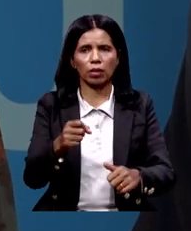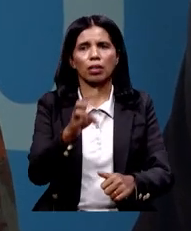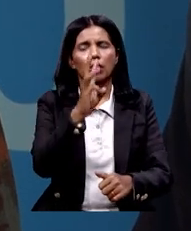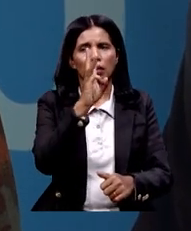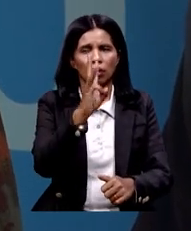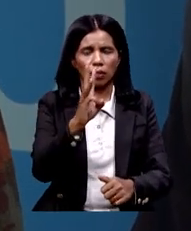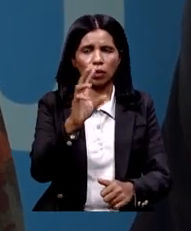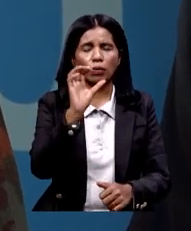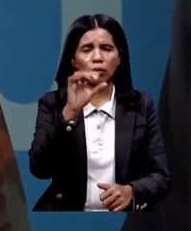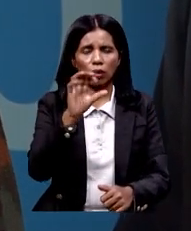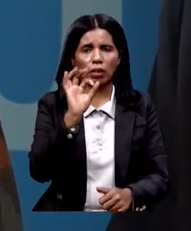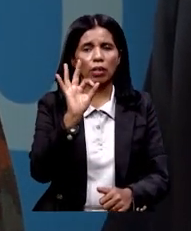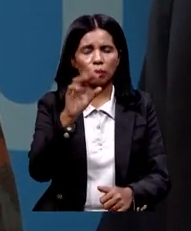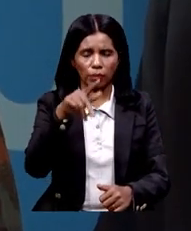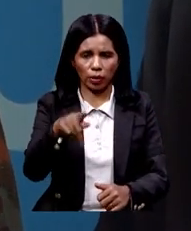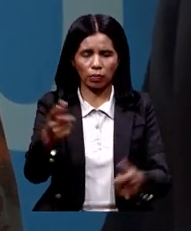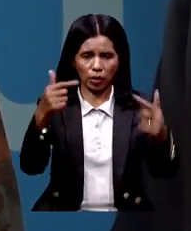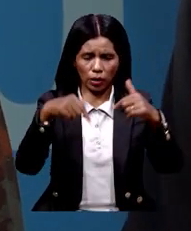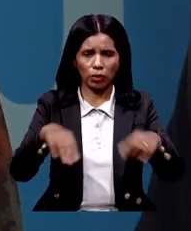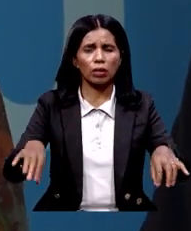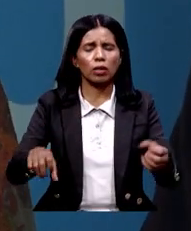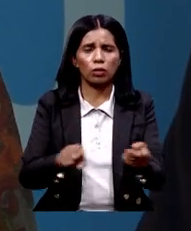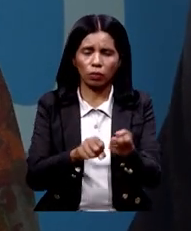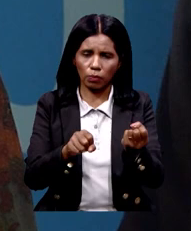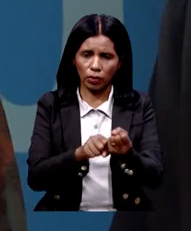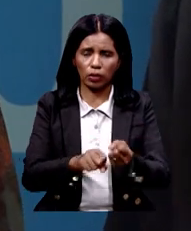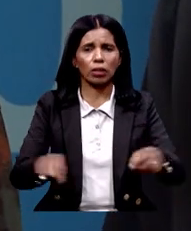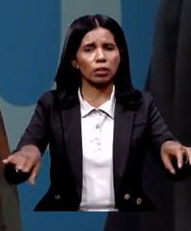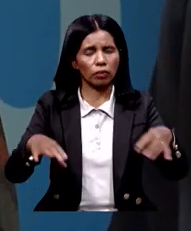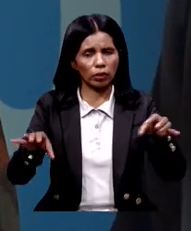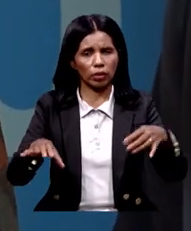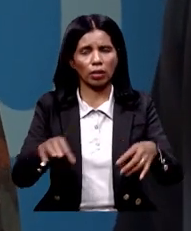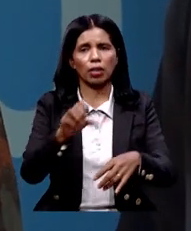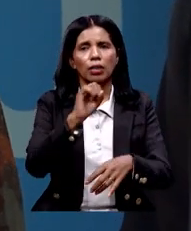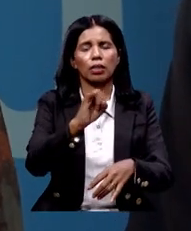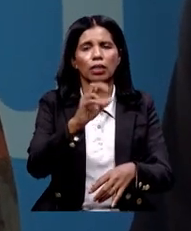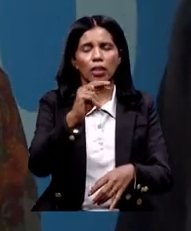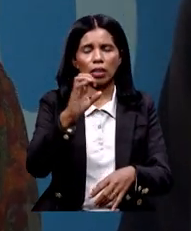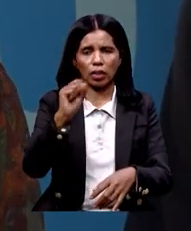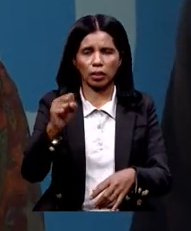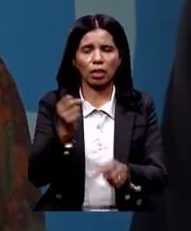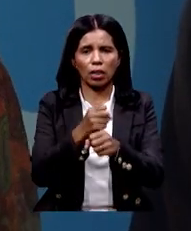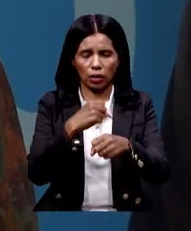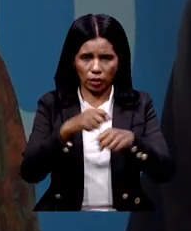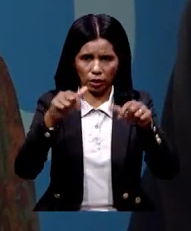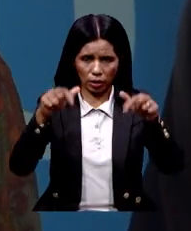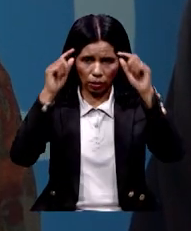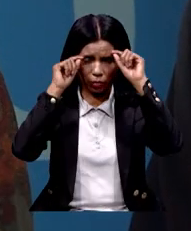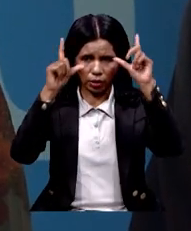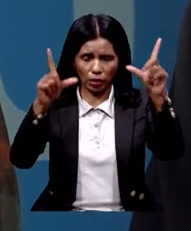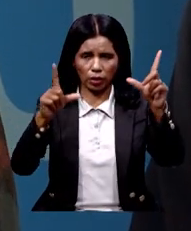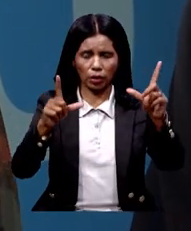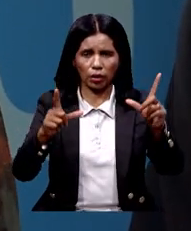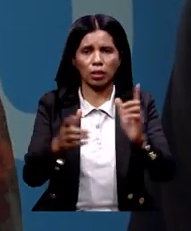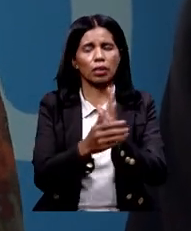ohing mai hane atu ha for salutang servisu ne be W statistik iha ona iha Timor Leste.